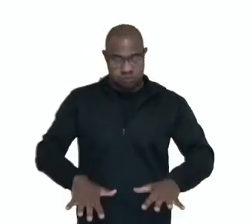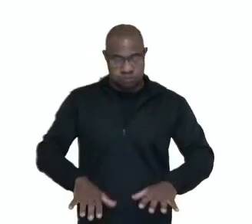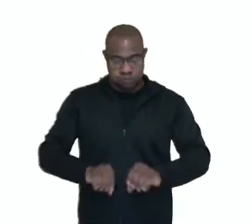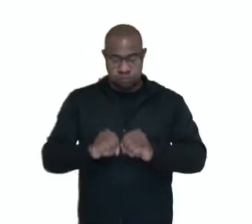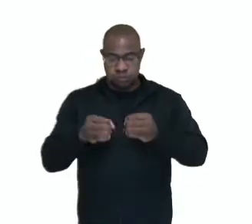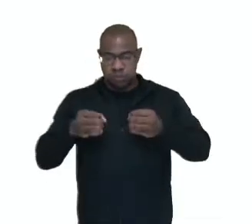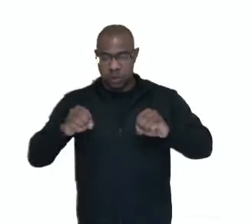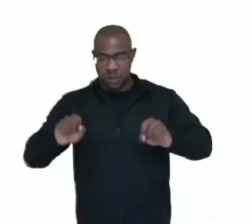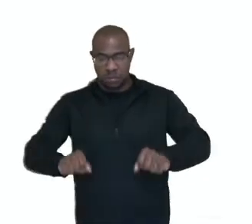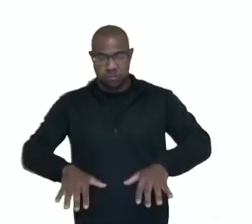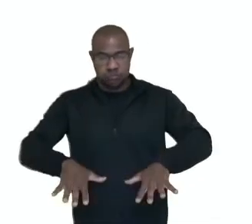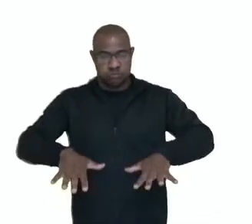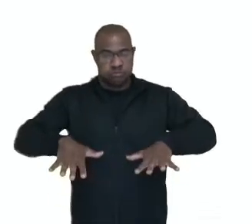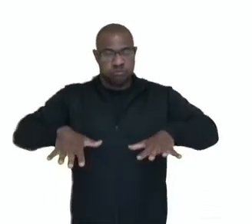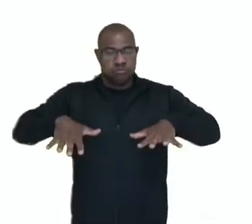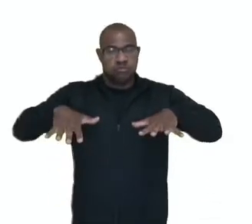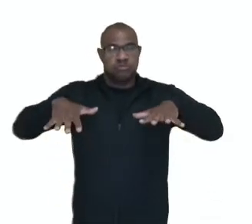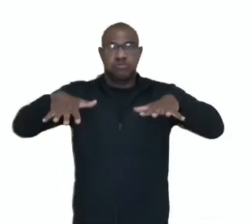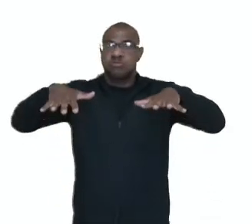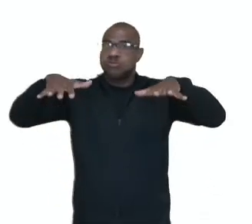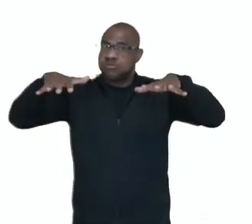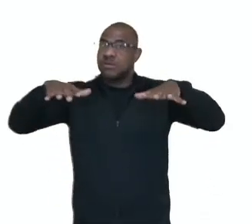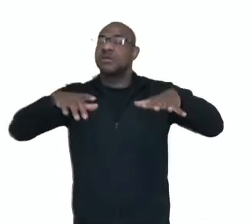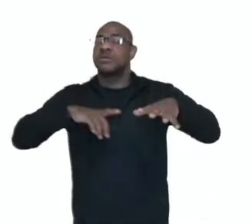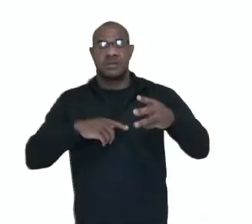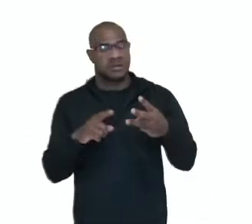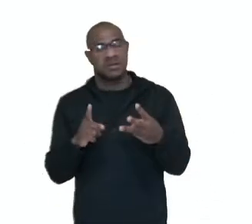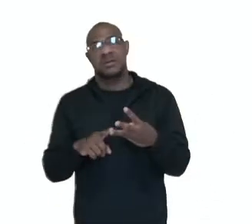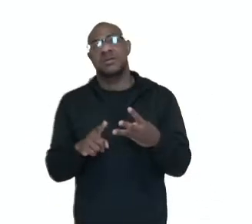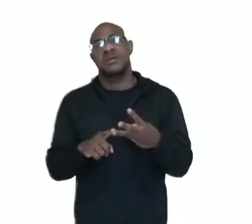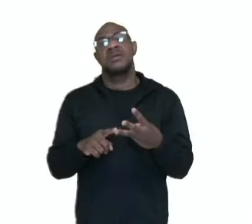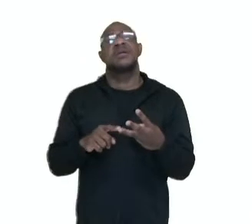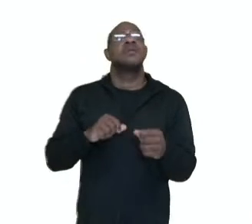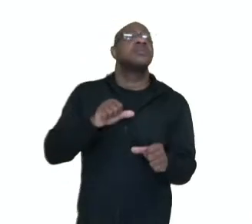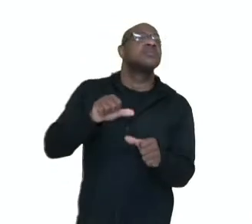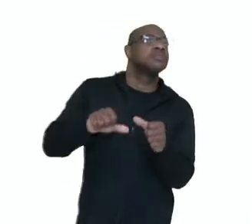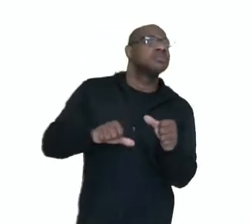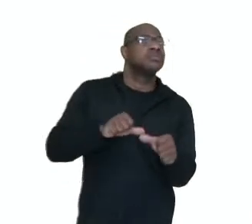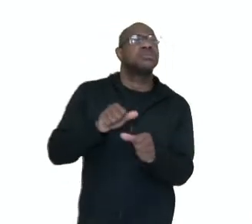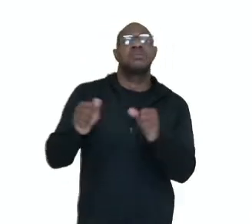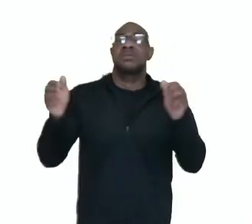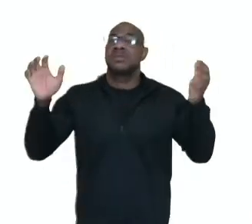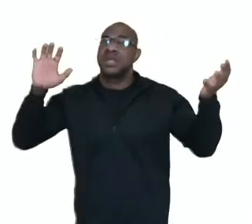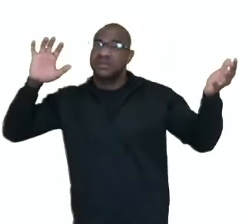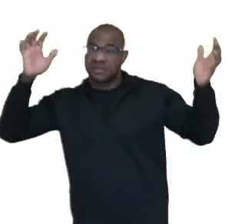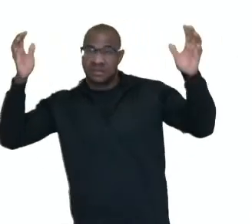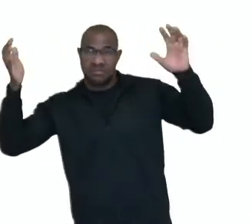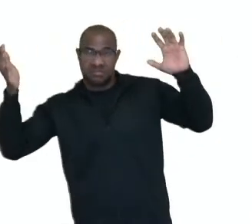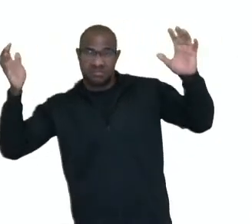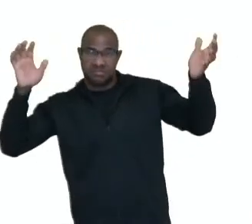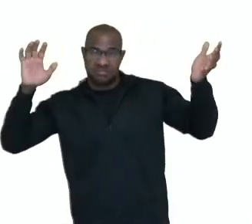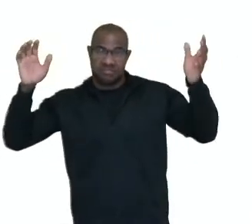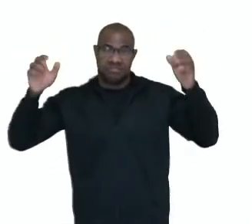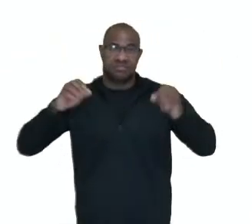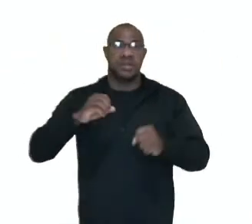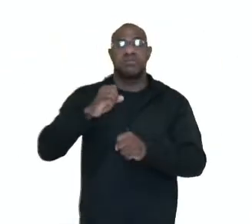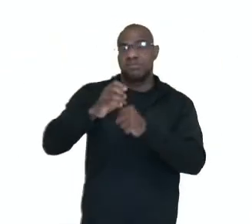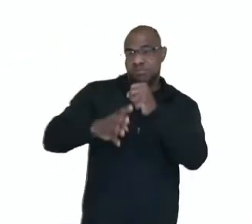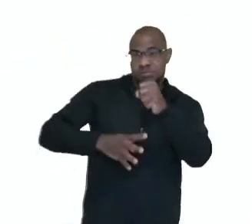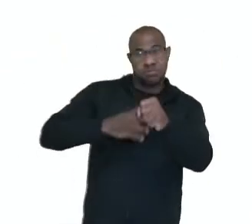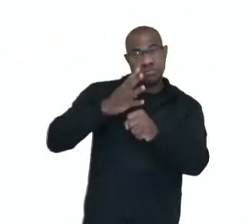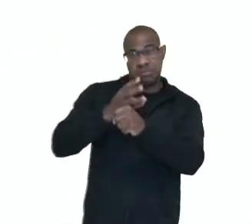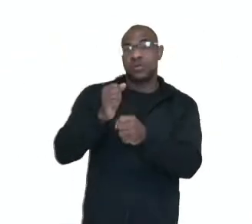oceanos, alteração também no início das estações do ano, provoca-se